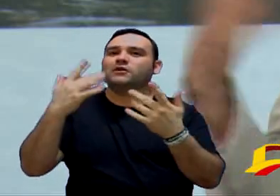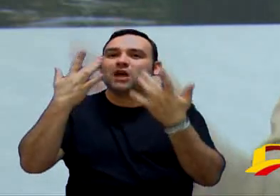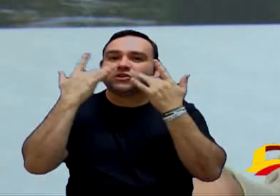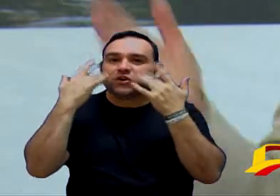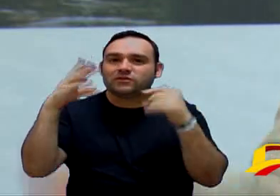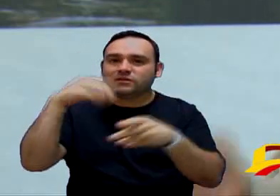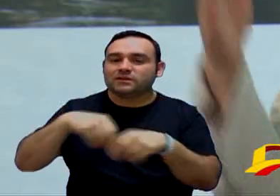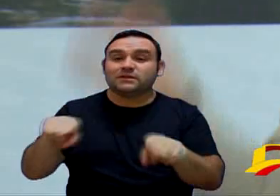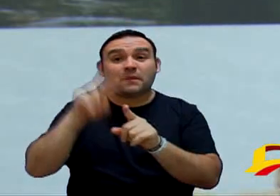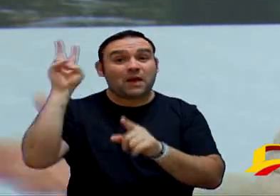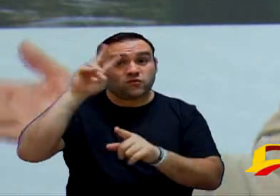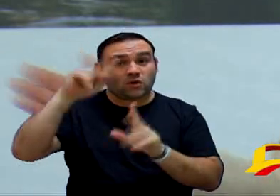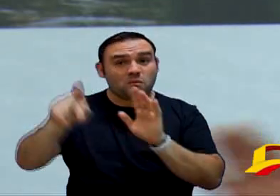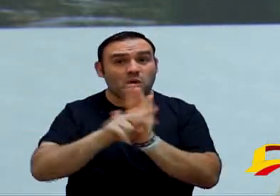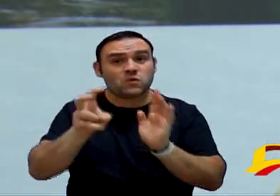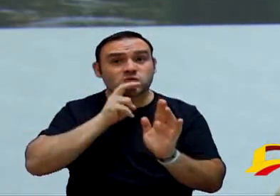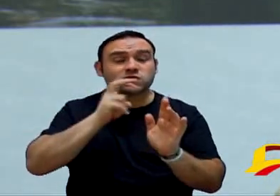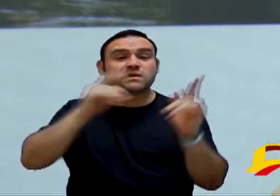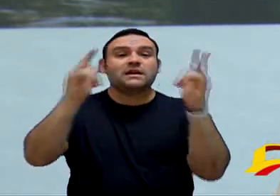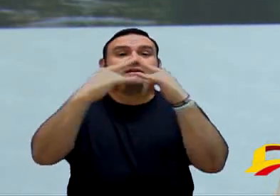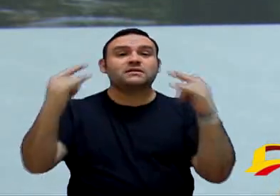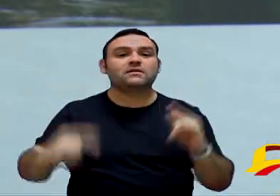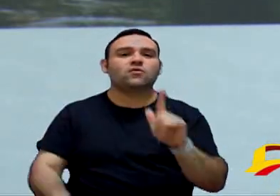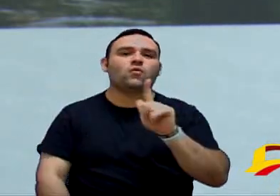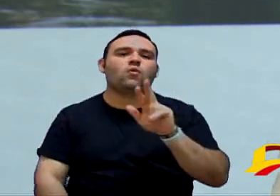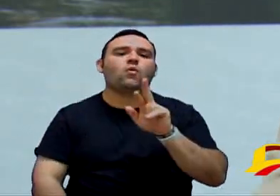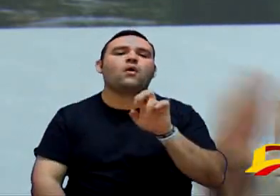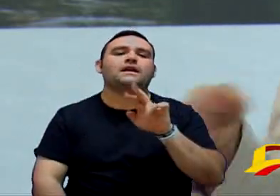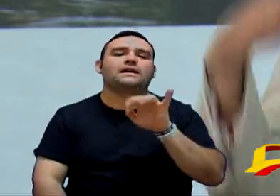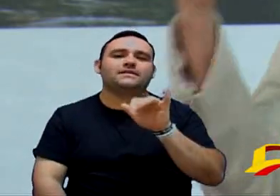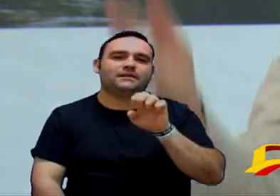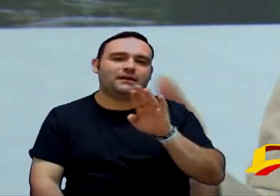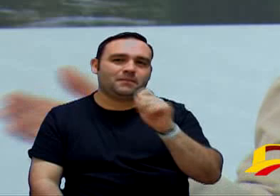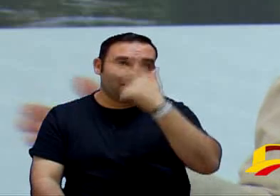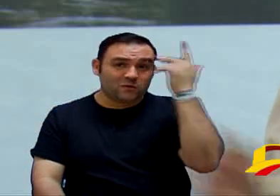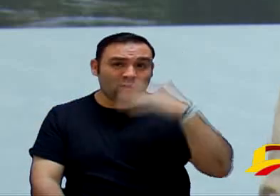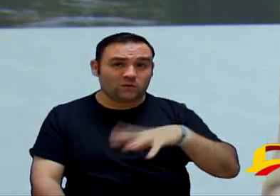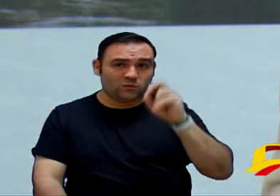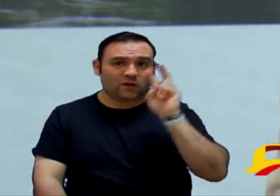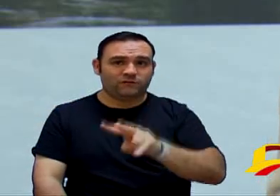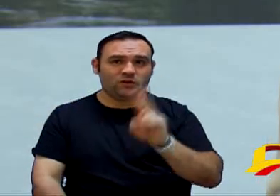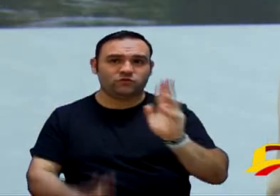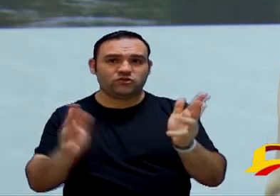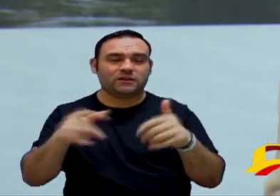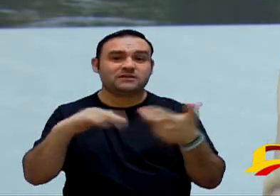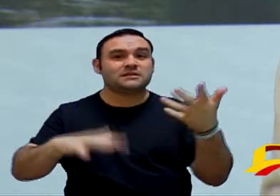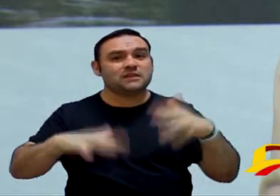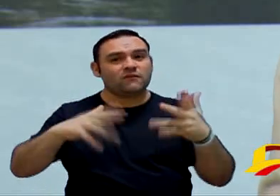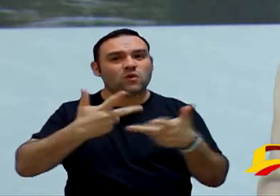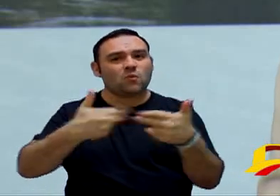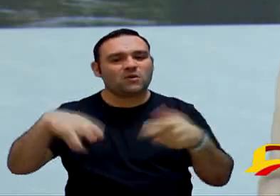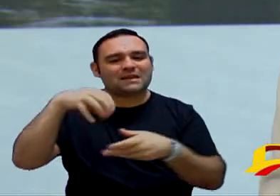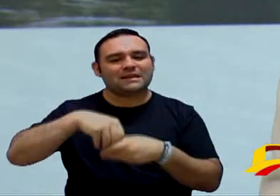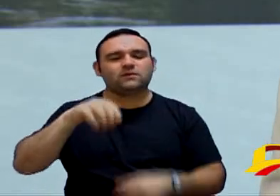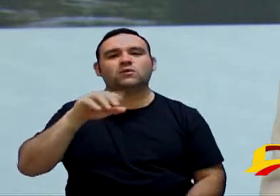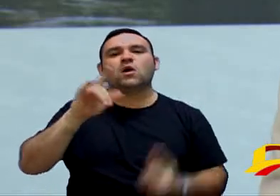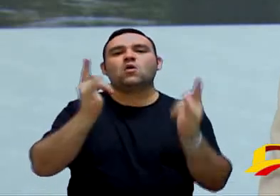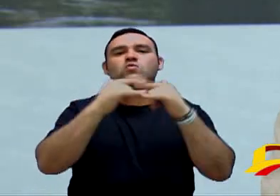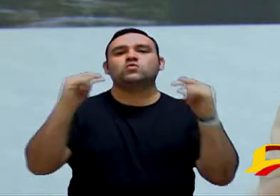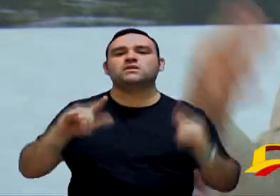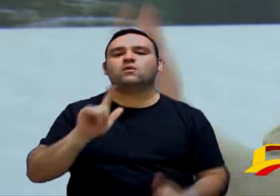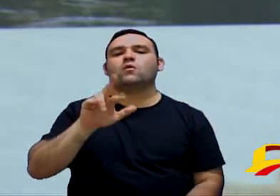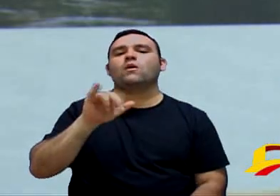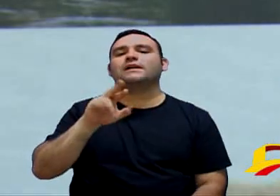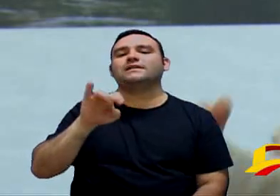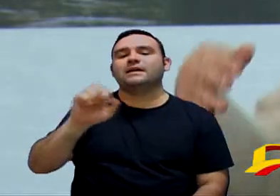aí atrás e faz parte da história de Sorocaba o Chico Guaraciaba acho que toda a população assistiu alguma atividade no circo Guaraciaba